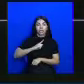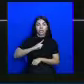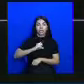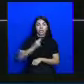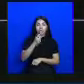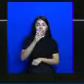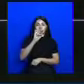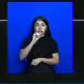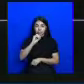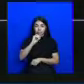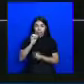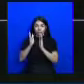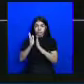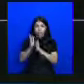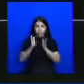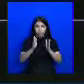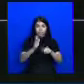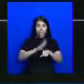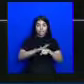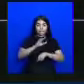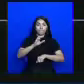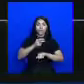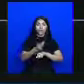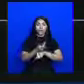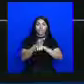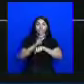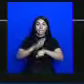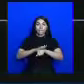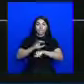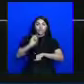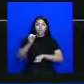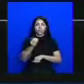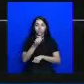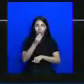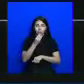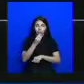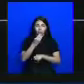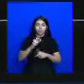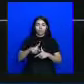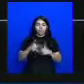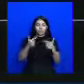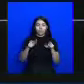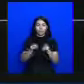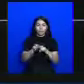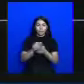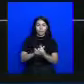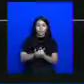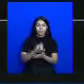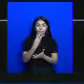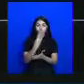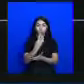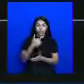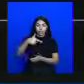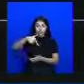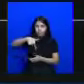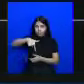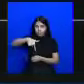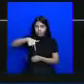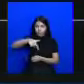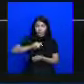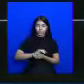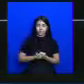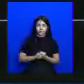10 faixas de premiação. São mais prêmios e mais chances de ganhar. Vem chegando mais uma bola, 47. Bola